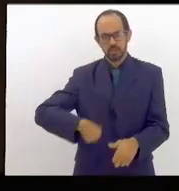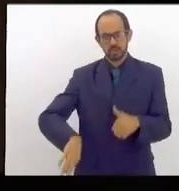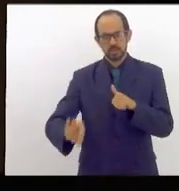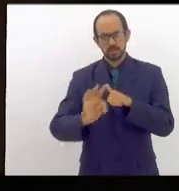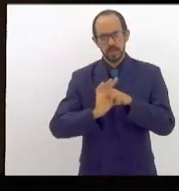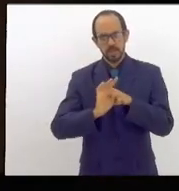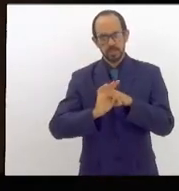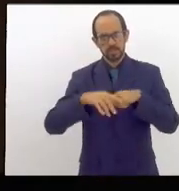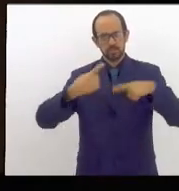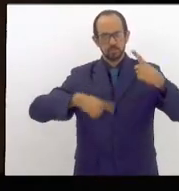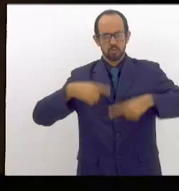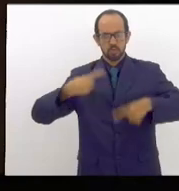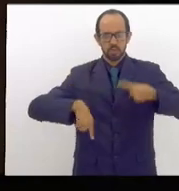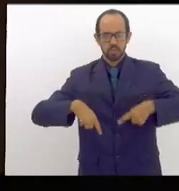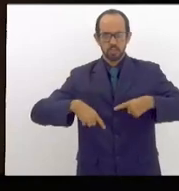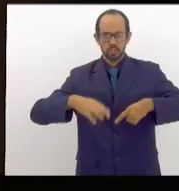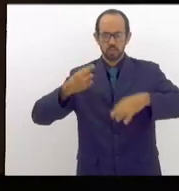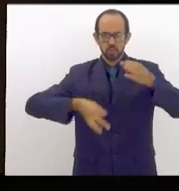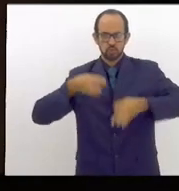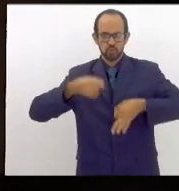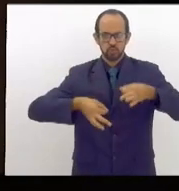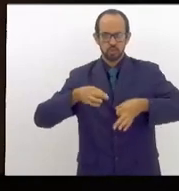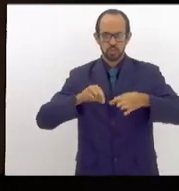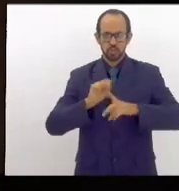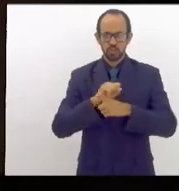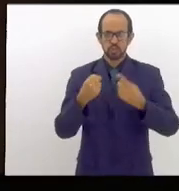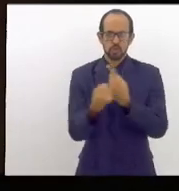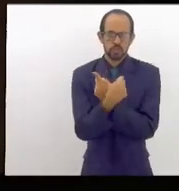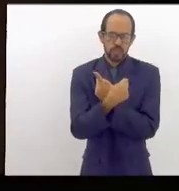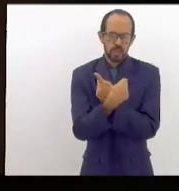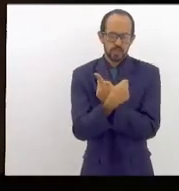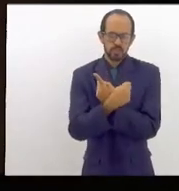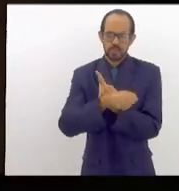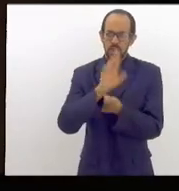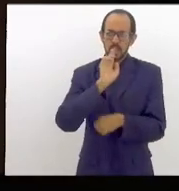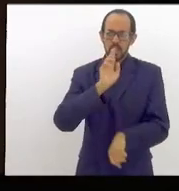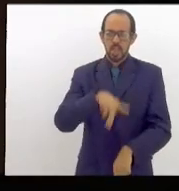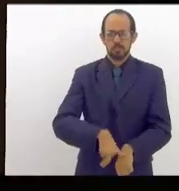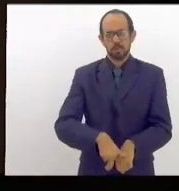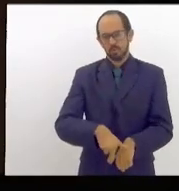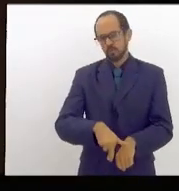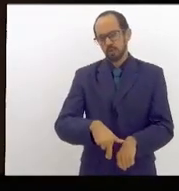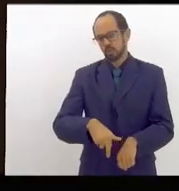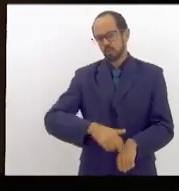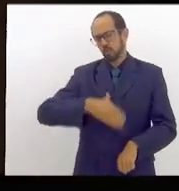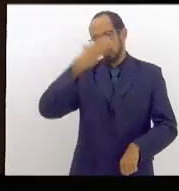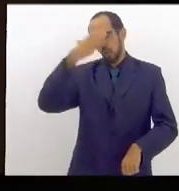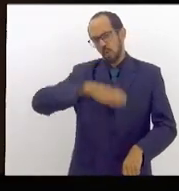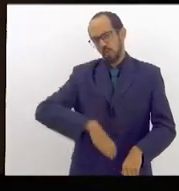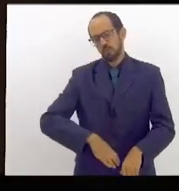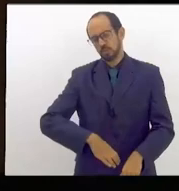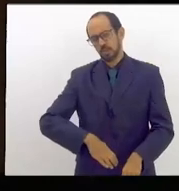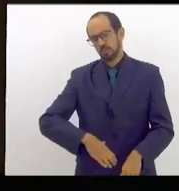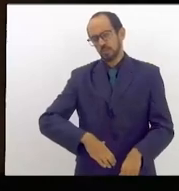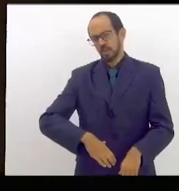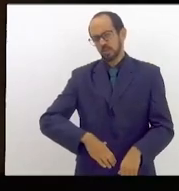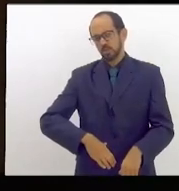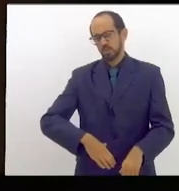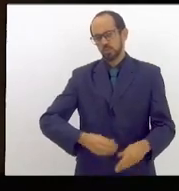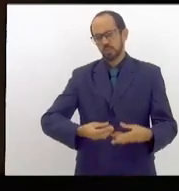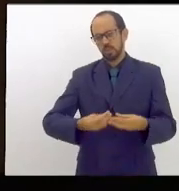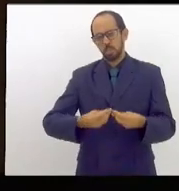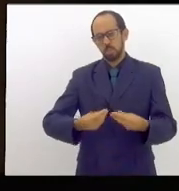políticas jurídicas e sociais e reprovando uma postura geral que diz guarnece